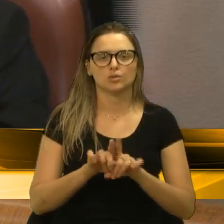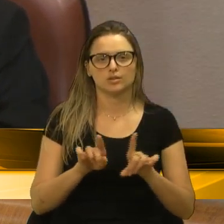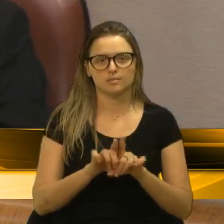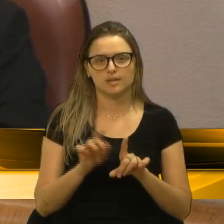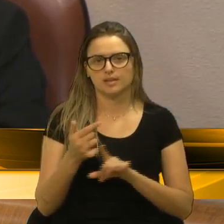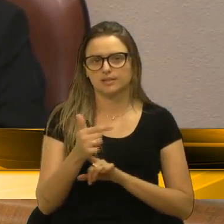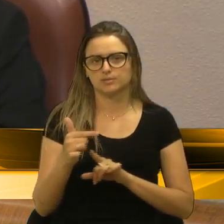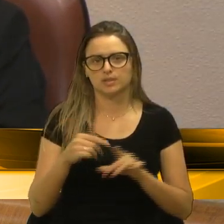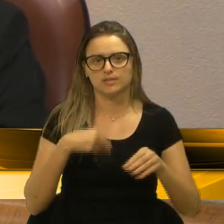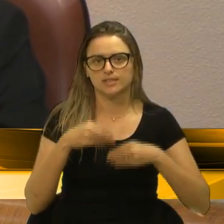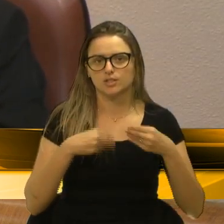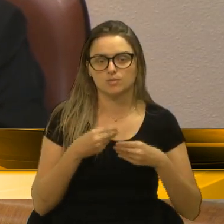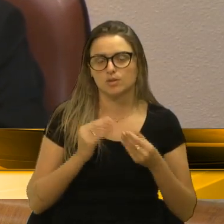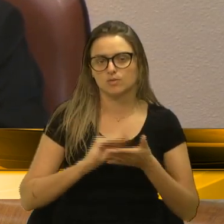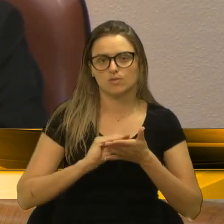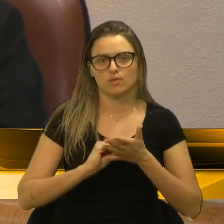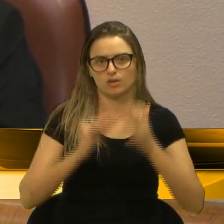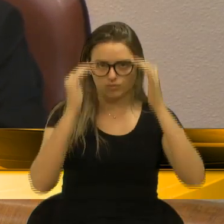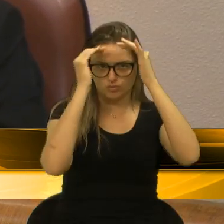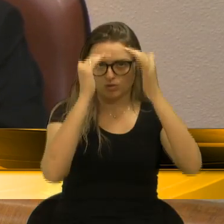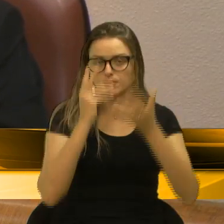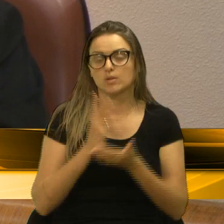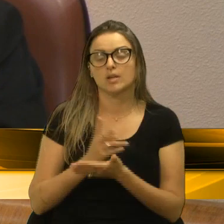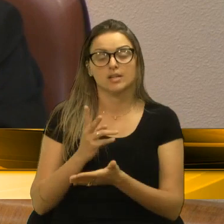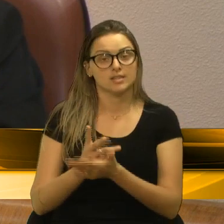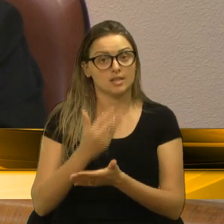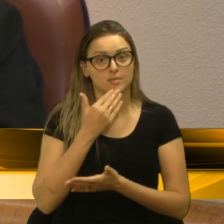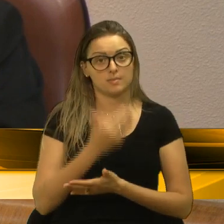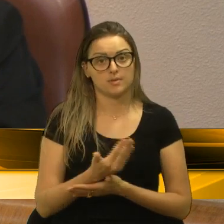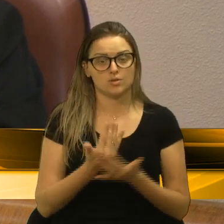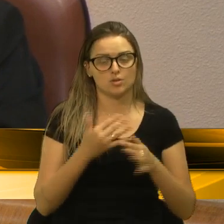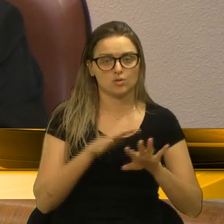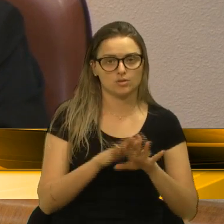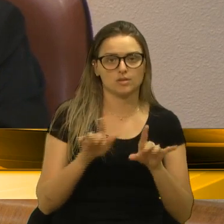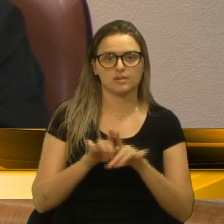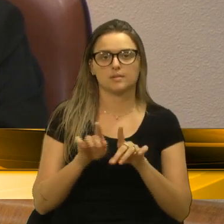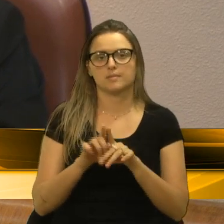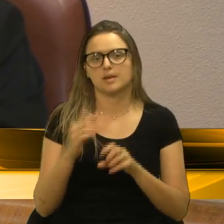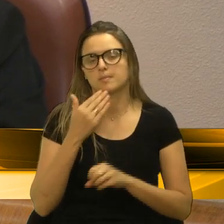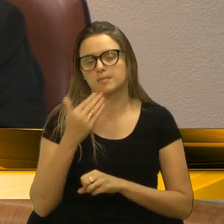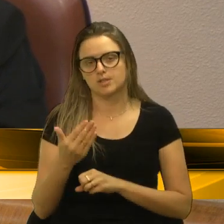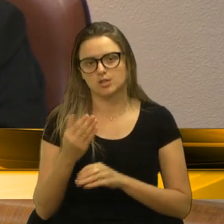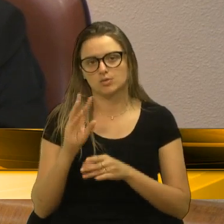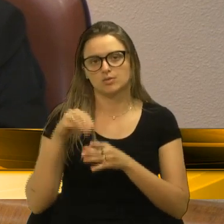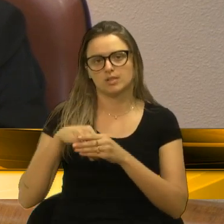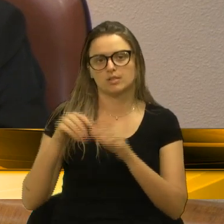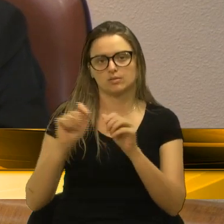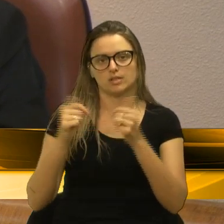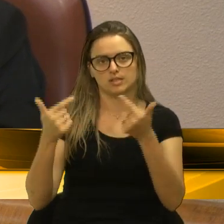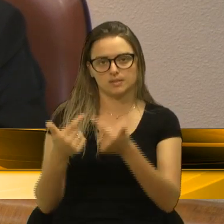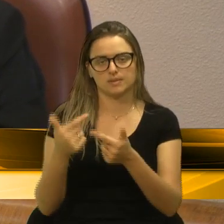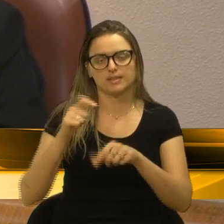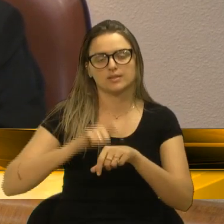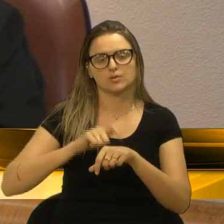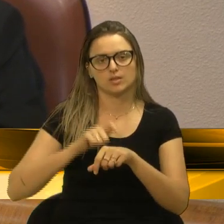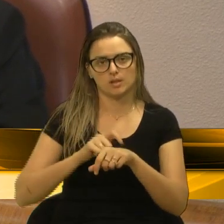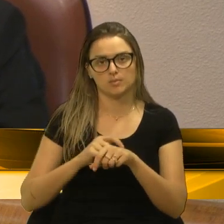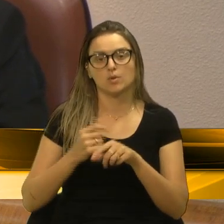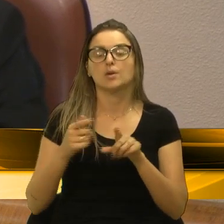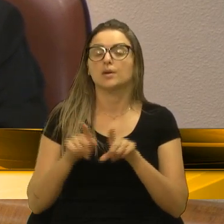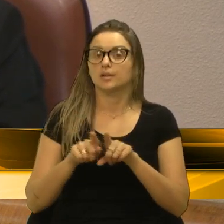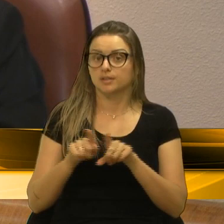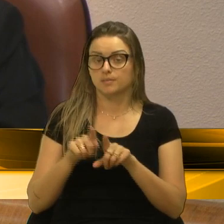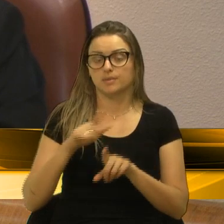sentiu desrespeitada e que sempre foram solicitadas inclusões e solicitações dentro das assembleias, dentro dos prazos, inclusive, houve